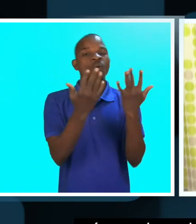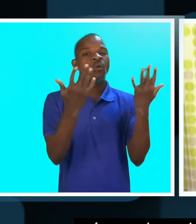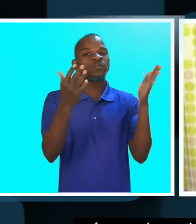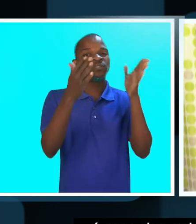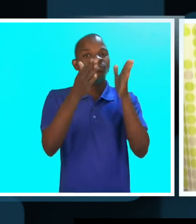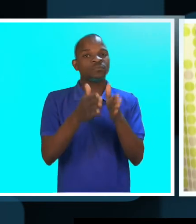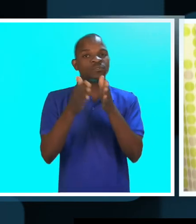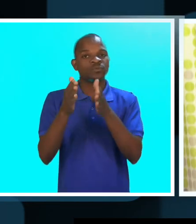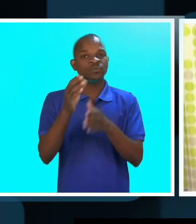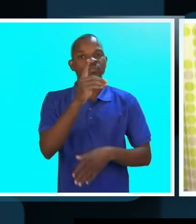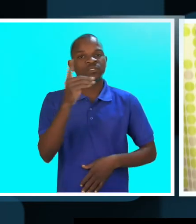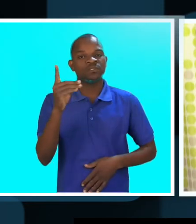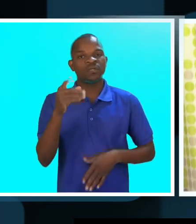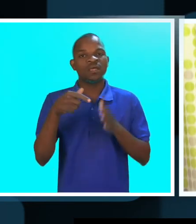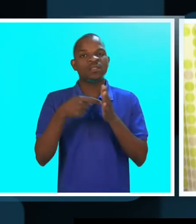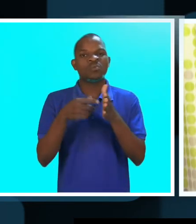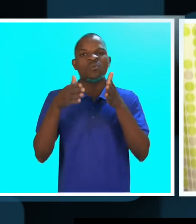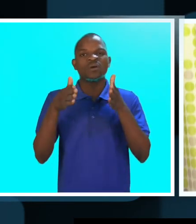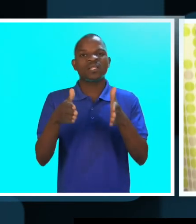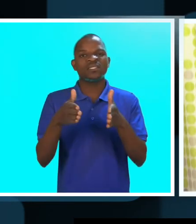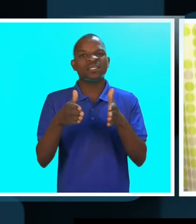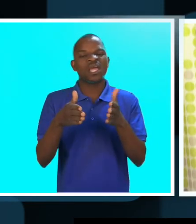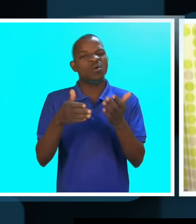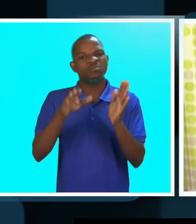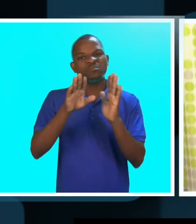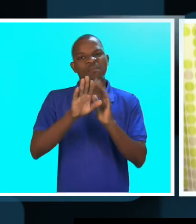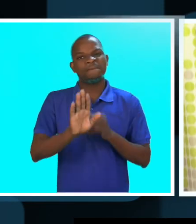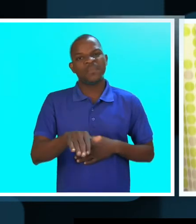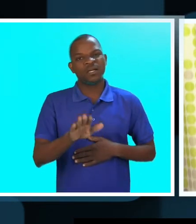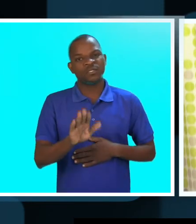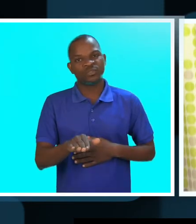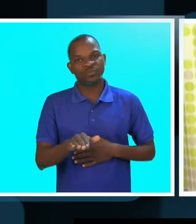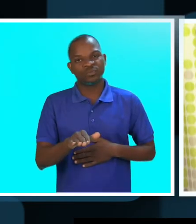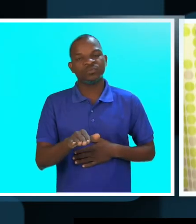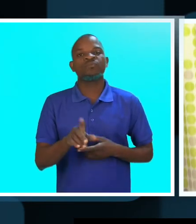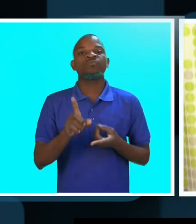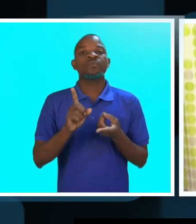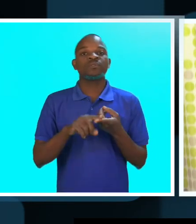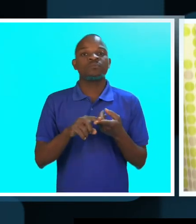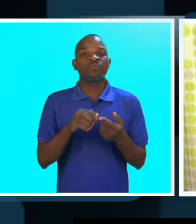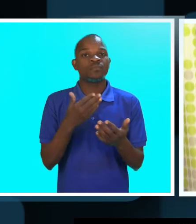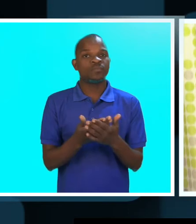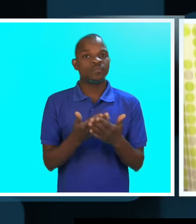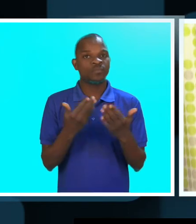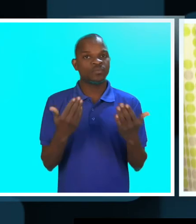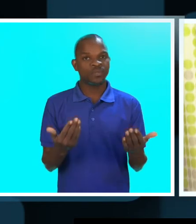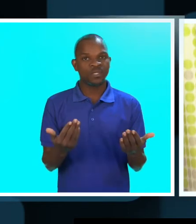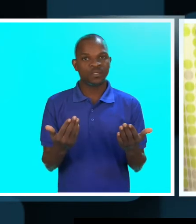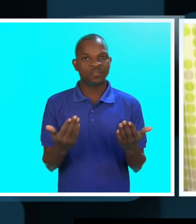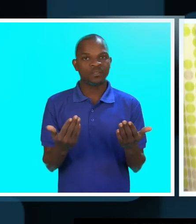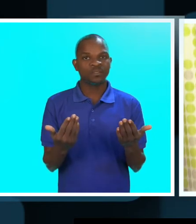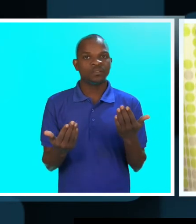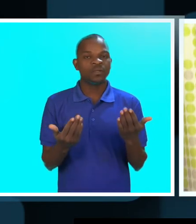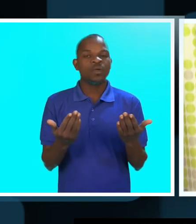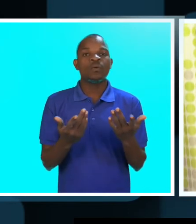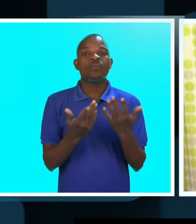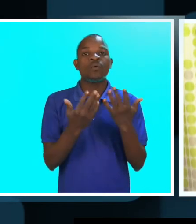parte das pessoas com deficiência, o seu nível acadêmico não chega muito longe. Porque